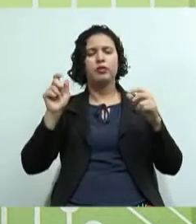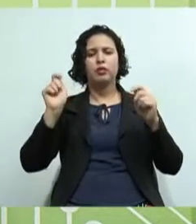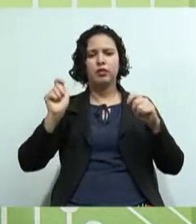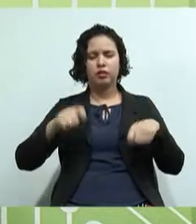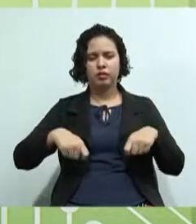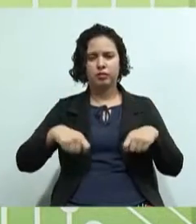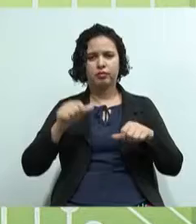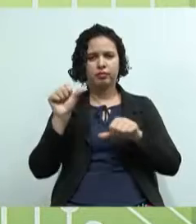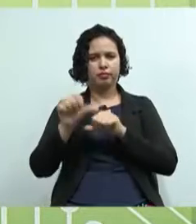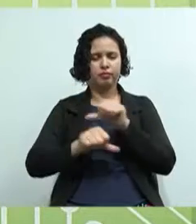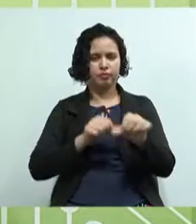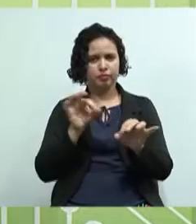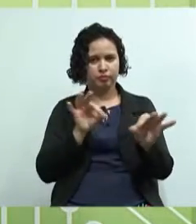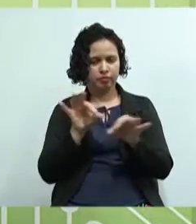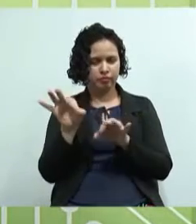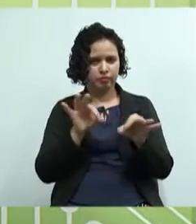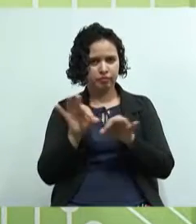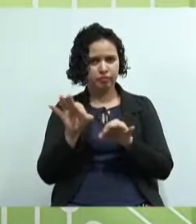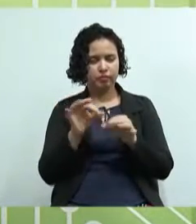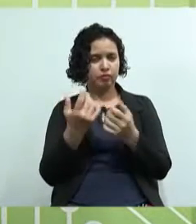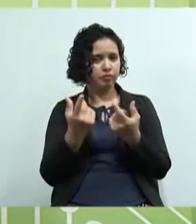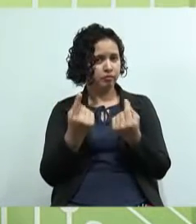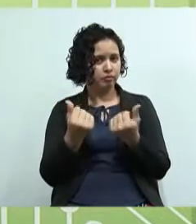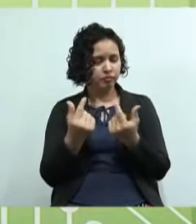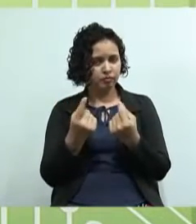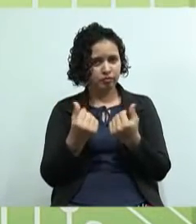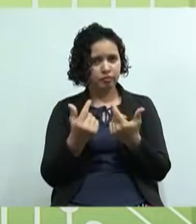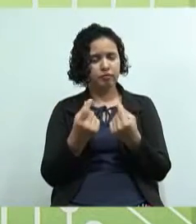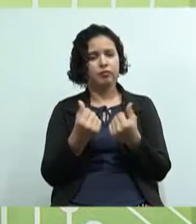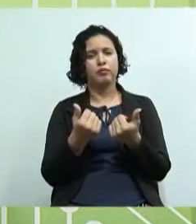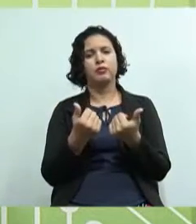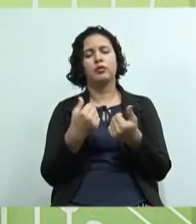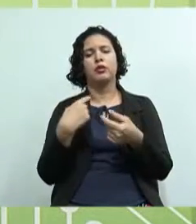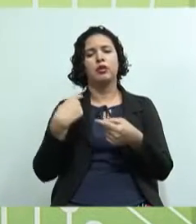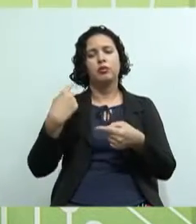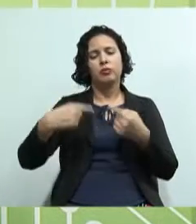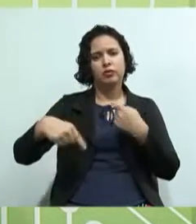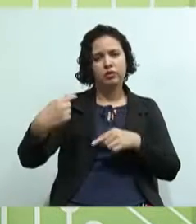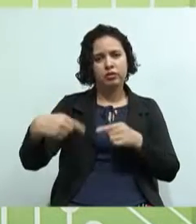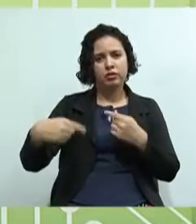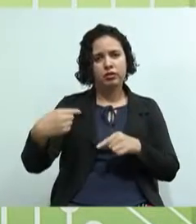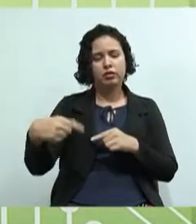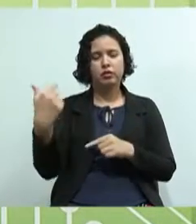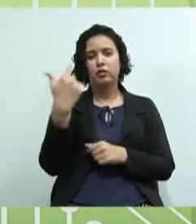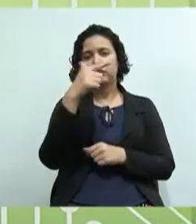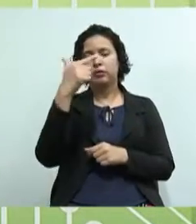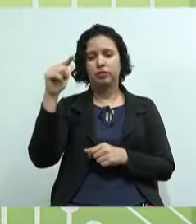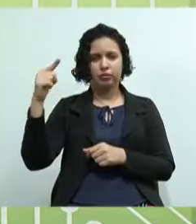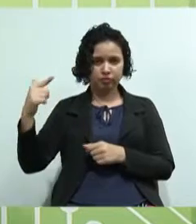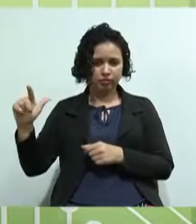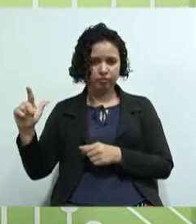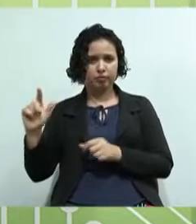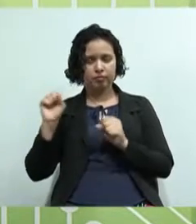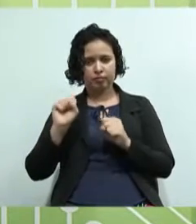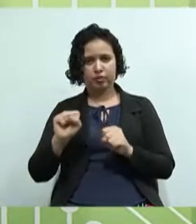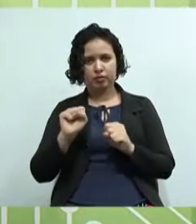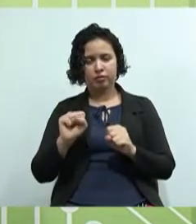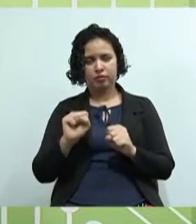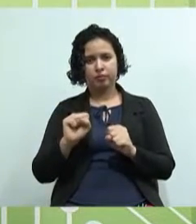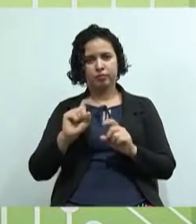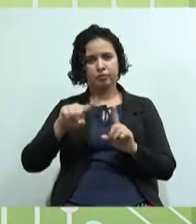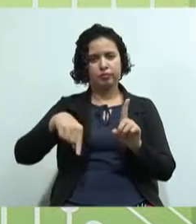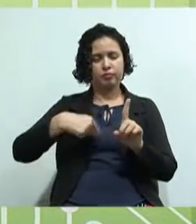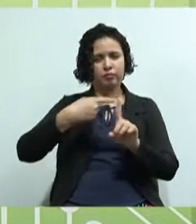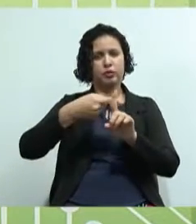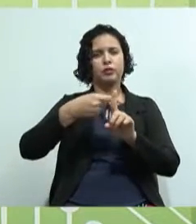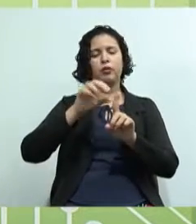esse planejamento. O clima, a economia, a política e tantos outros aspectos que podem ser positivos